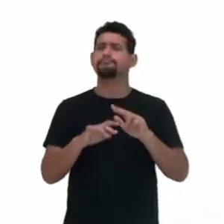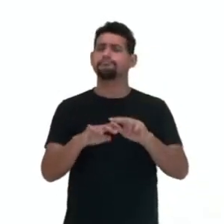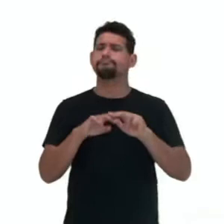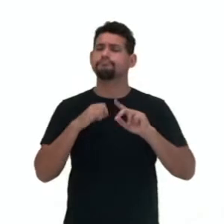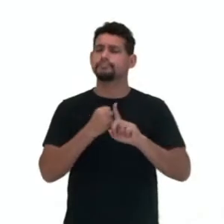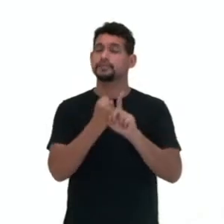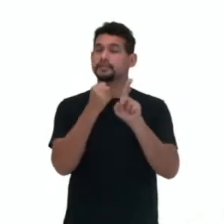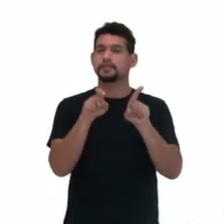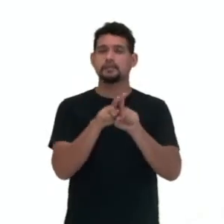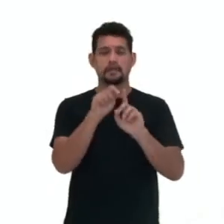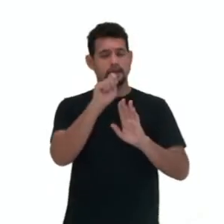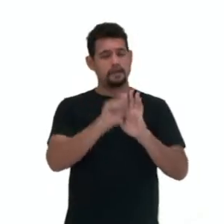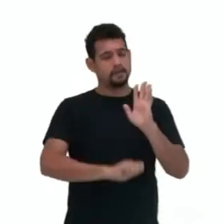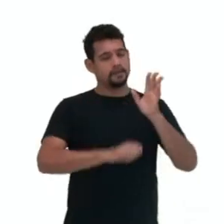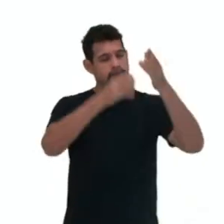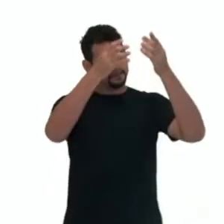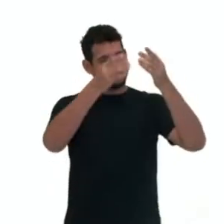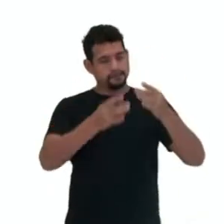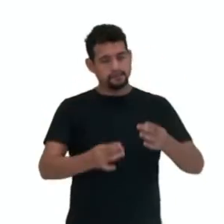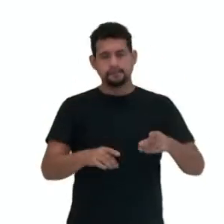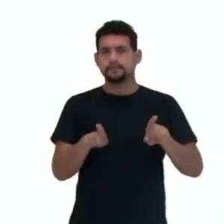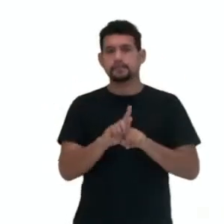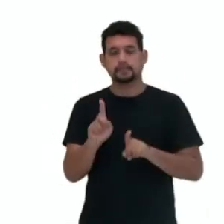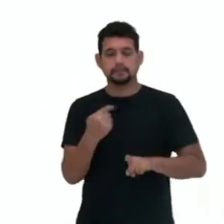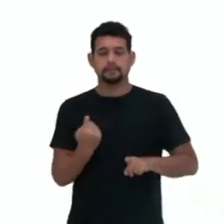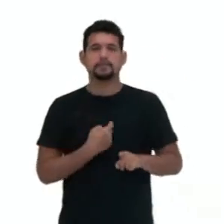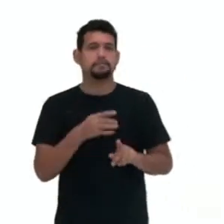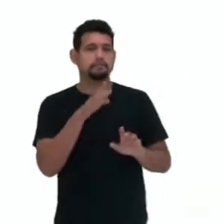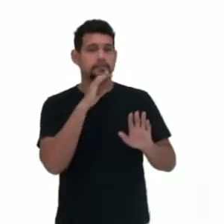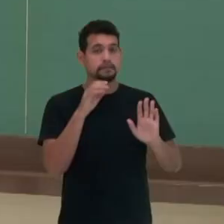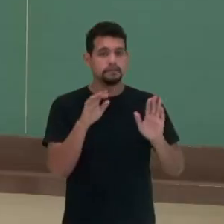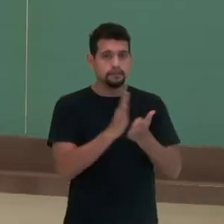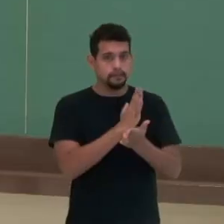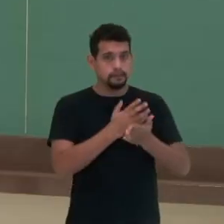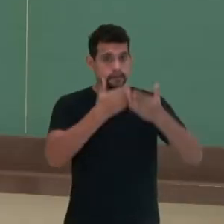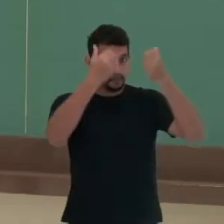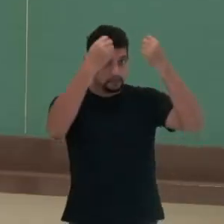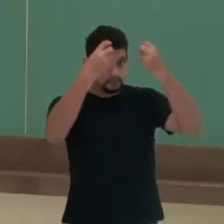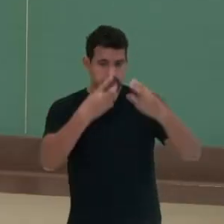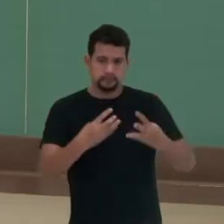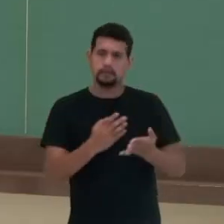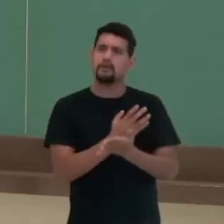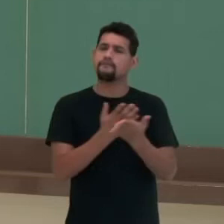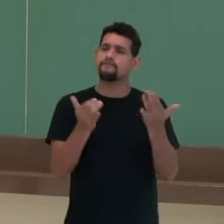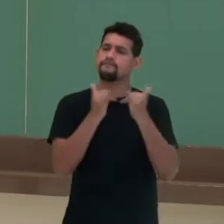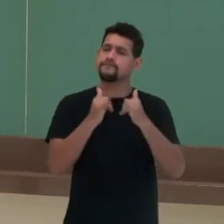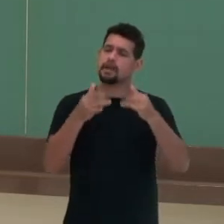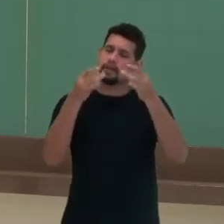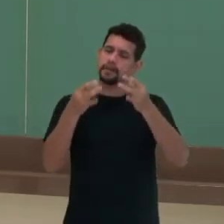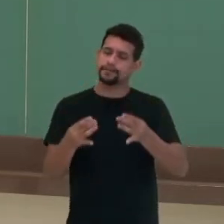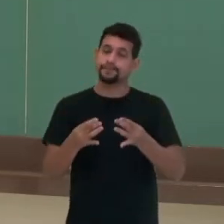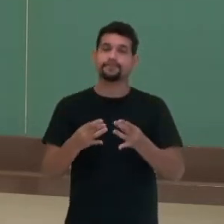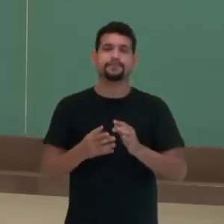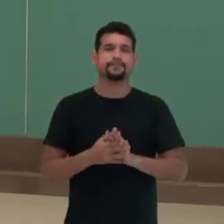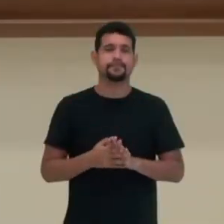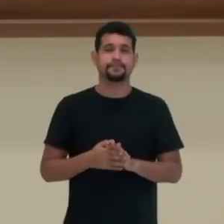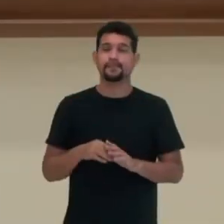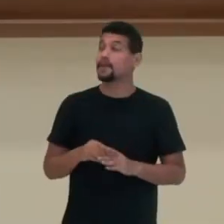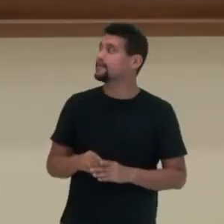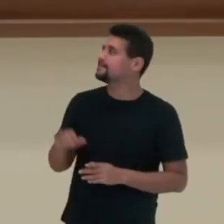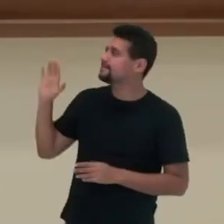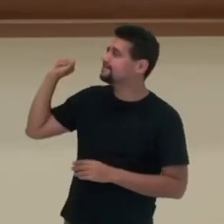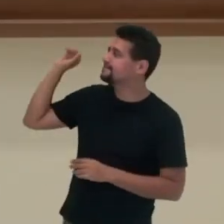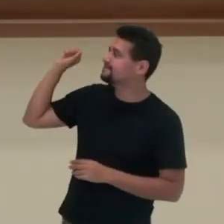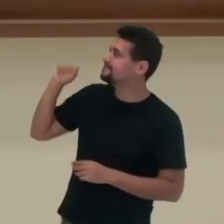as partes do texto. Reconhecer os argumentos usados na carta aberta. Nosso querido intérprete